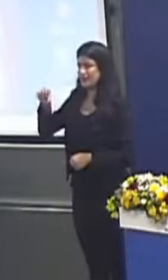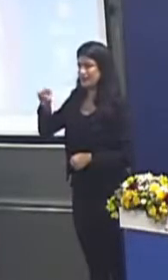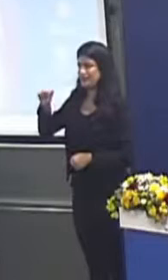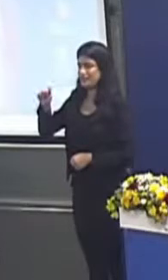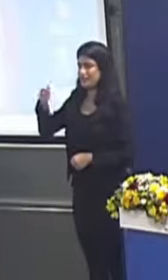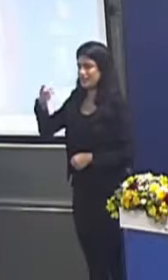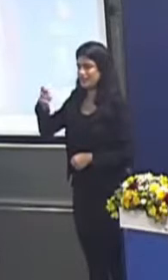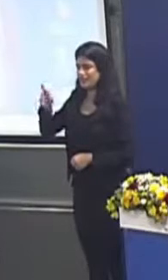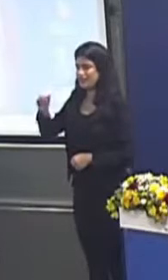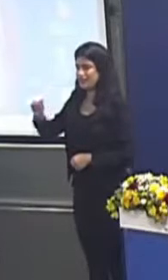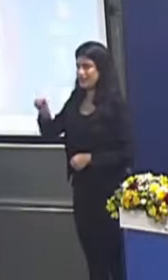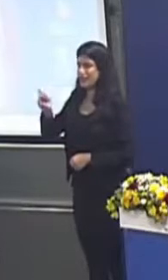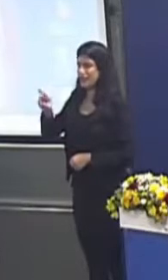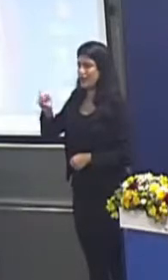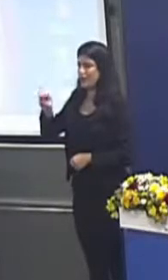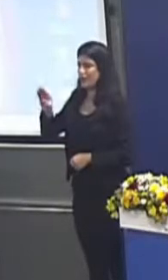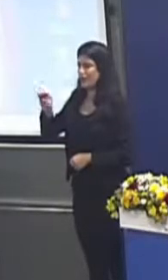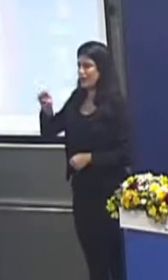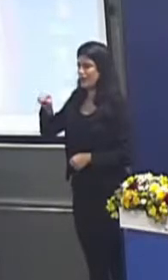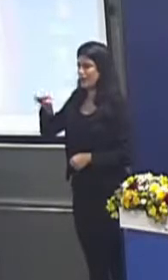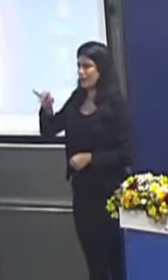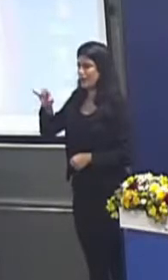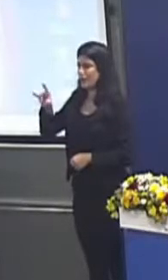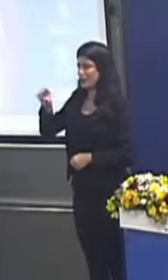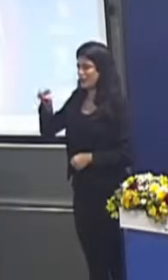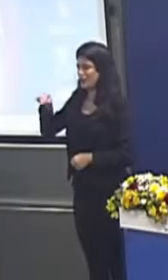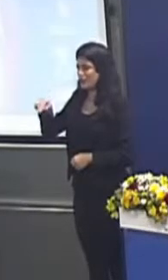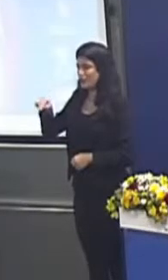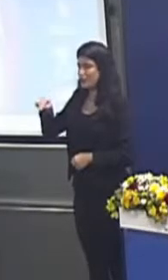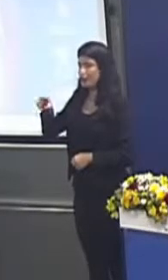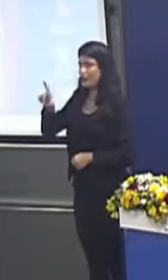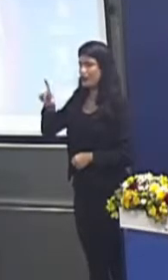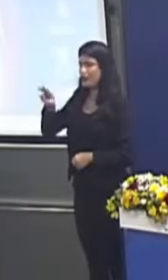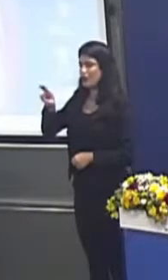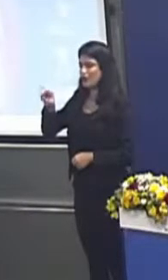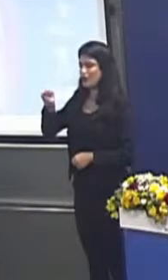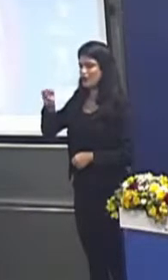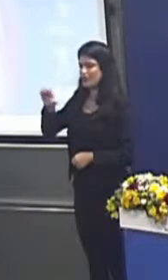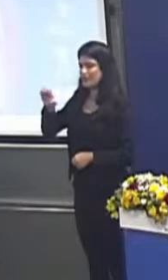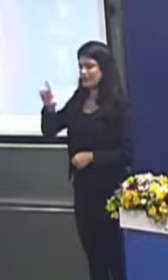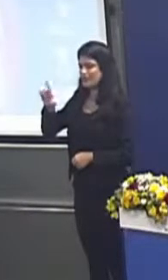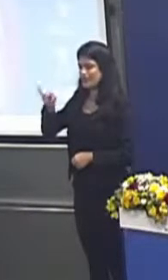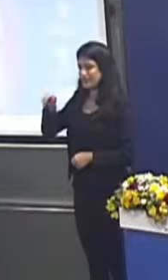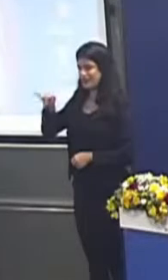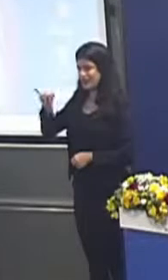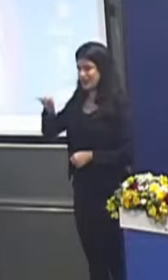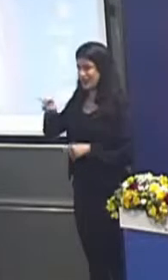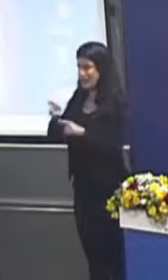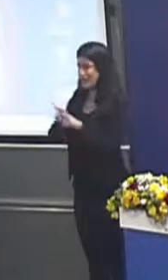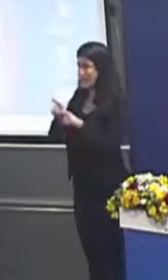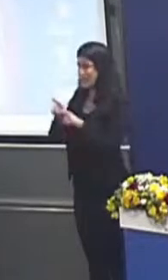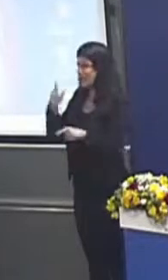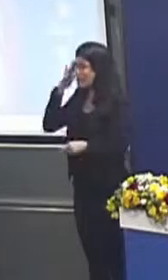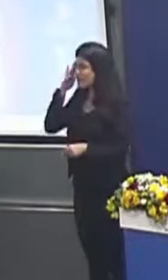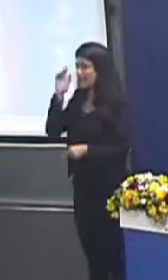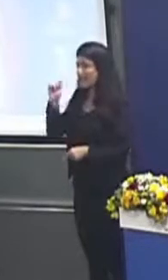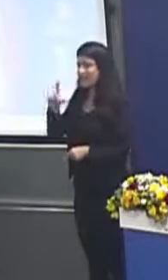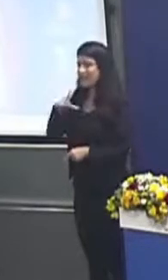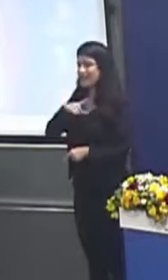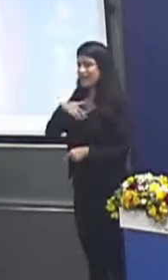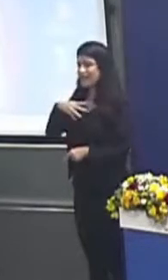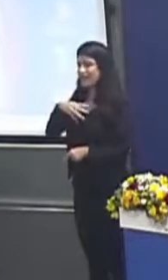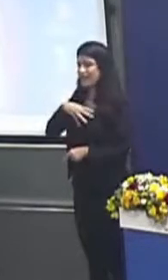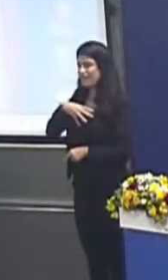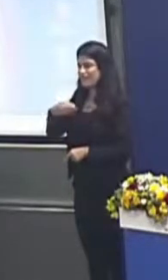o Rubenilson, está aqui também a Luzilei. Hoje nós ficamos sabendo que Luzilei tem um bebezinho